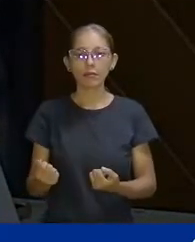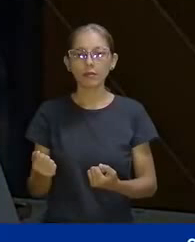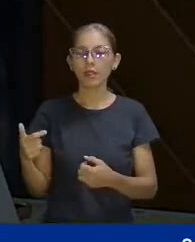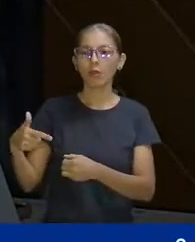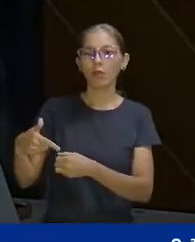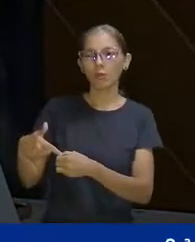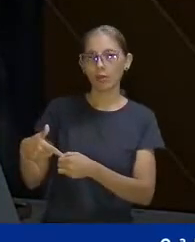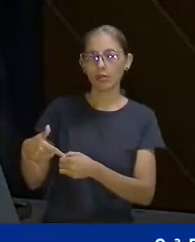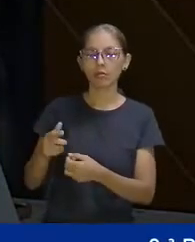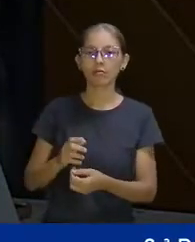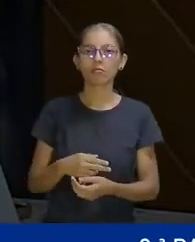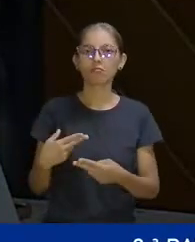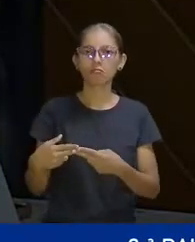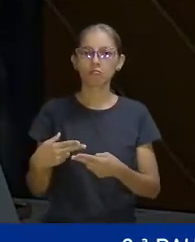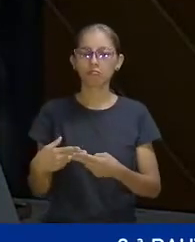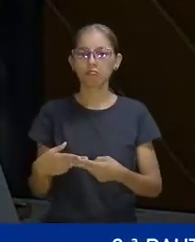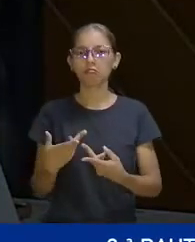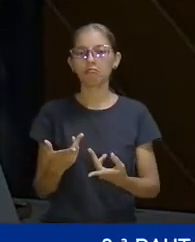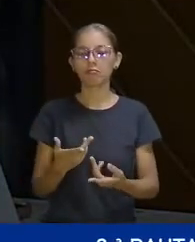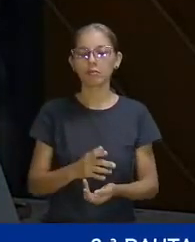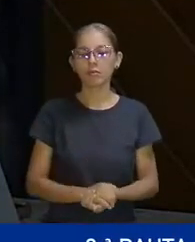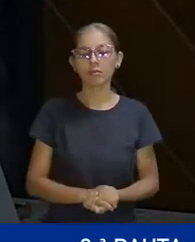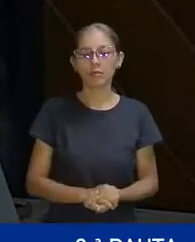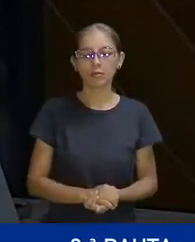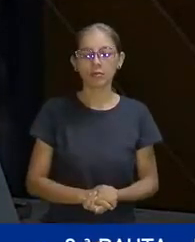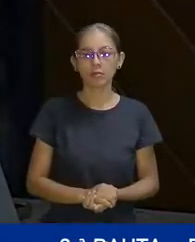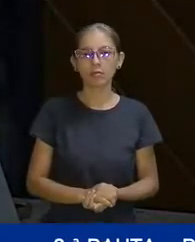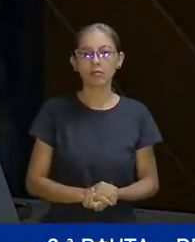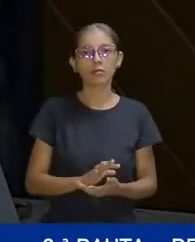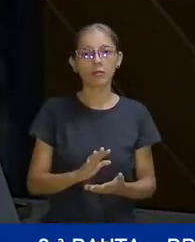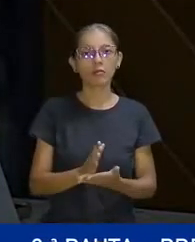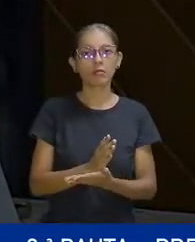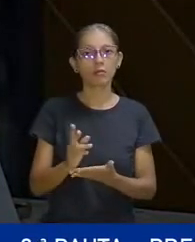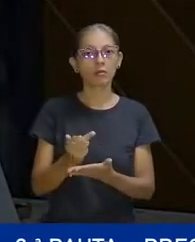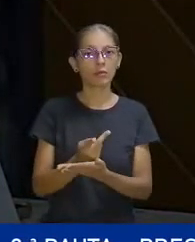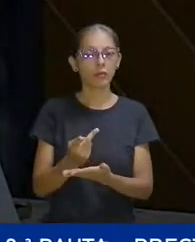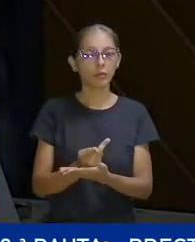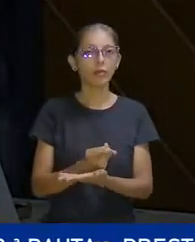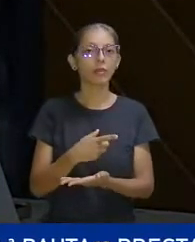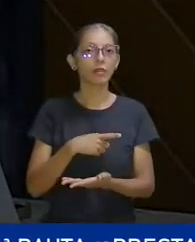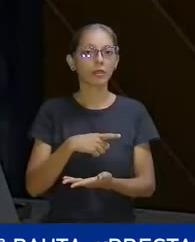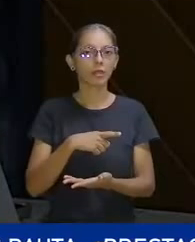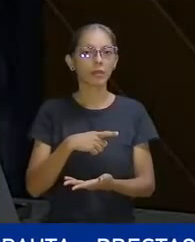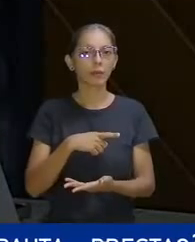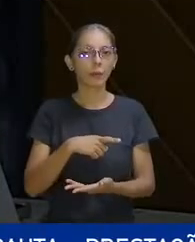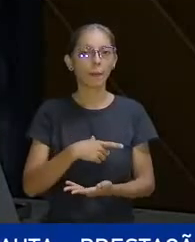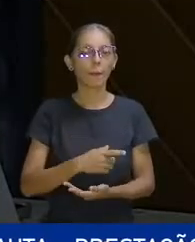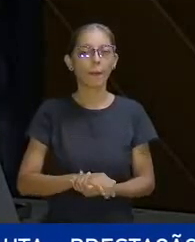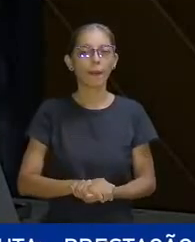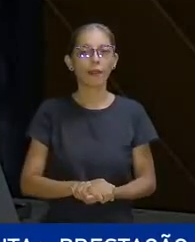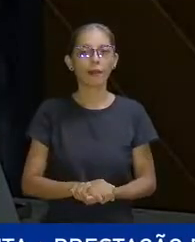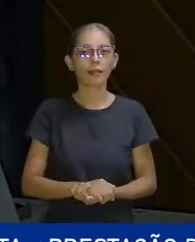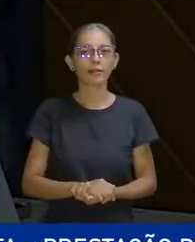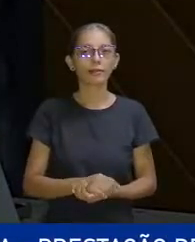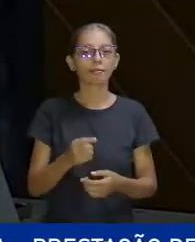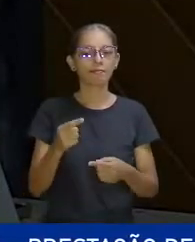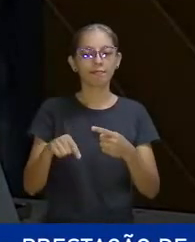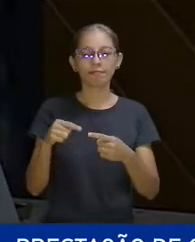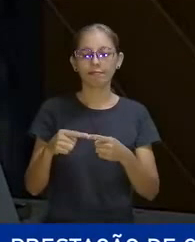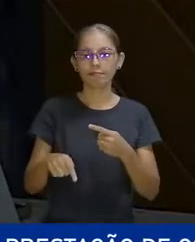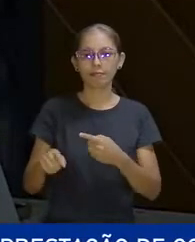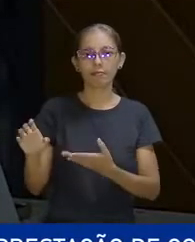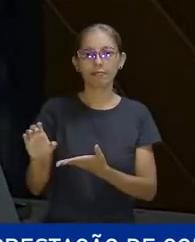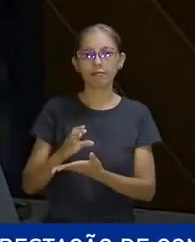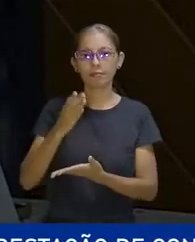combustível, utilização, ausência de demonstração, irregularidade que compromete a regularidade das contas,